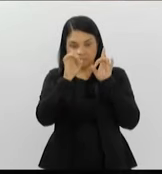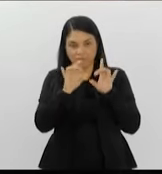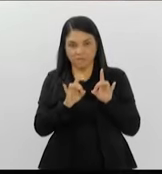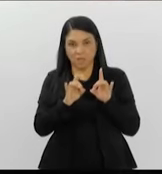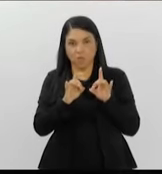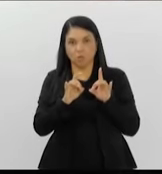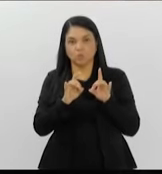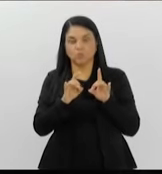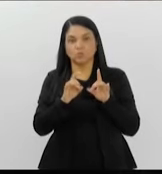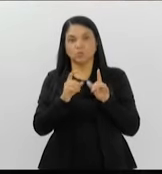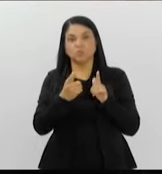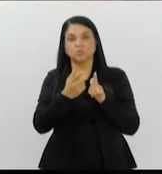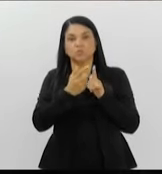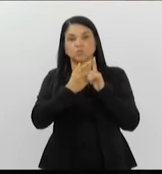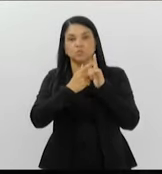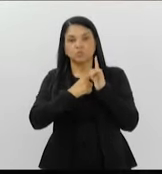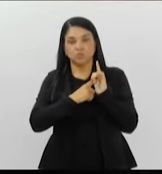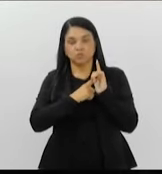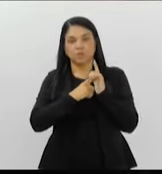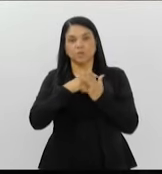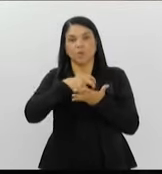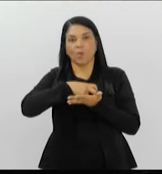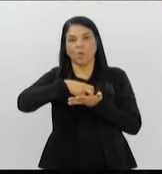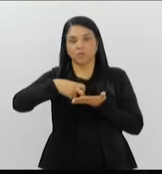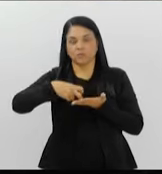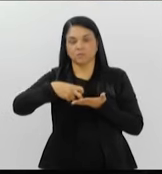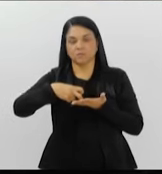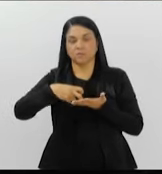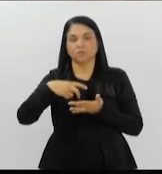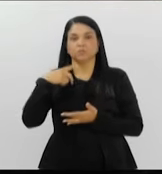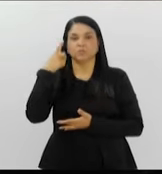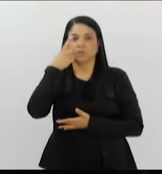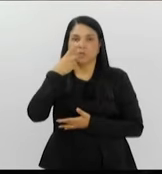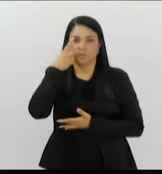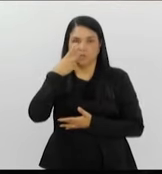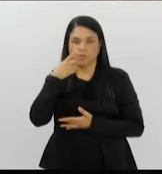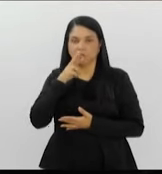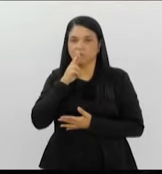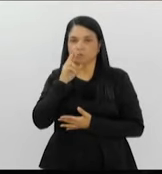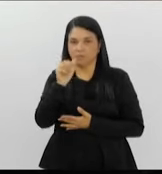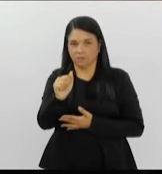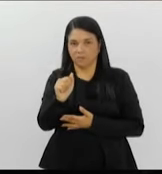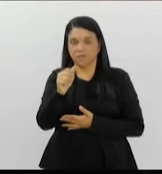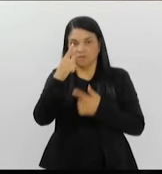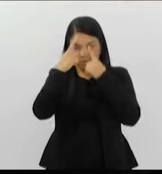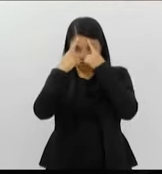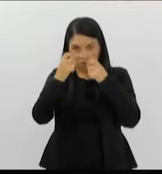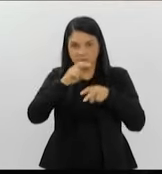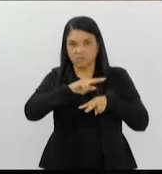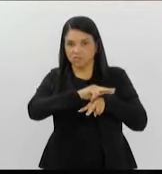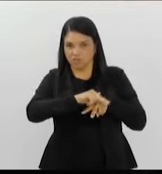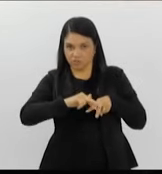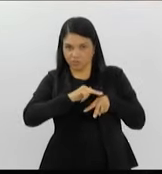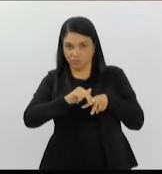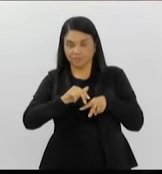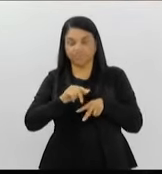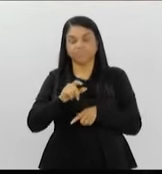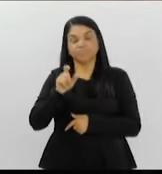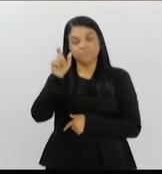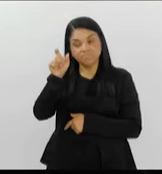suspendeu a condenação que esse deputado já tem nas costas de violência política de gênero. Aliás, esse